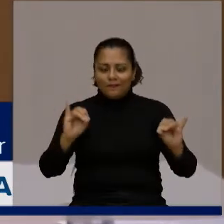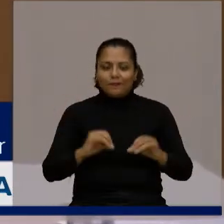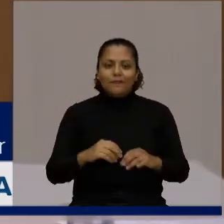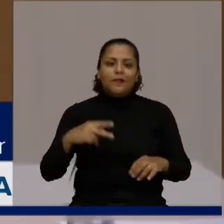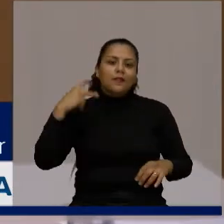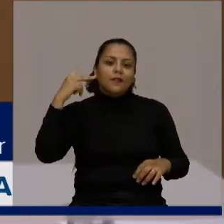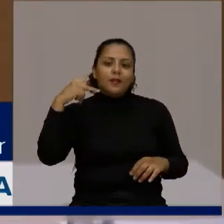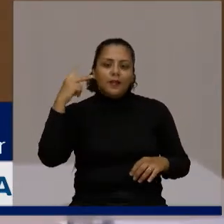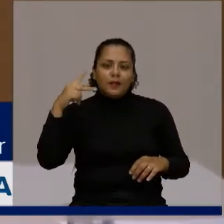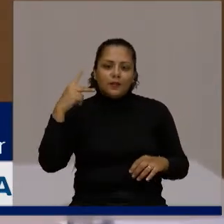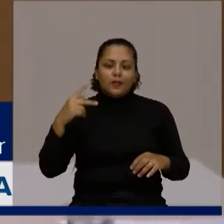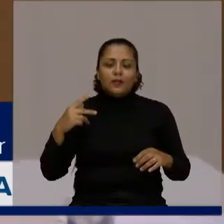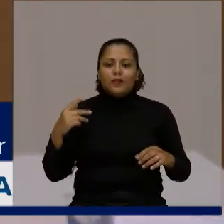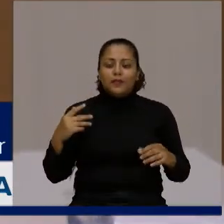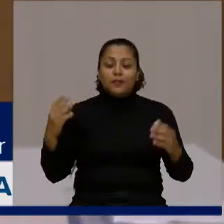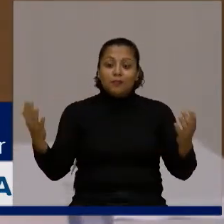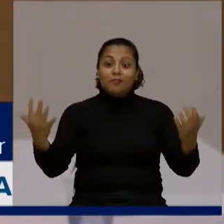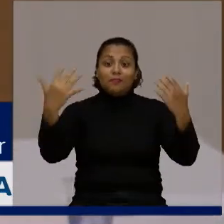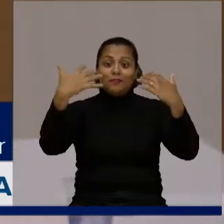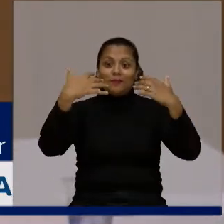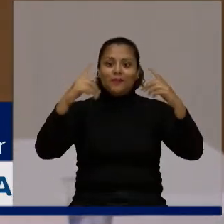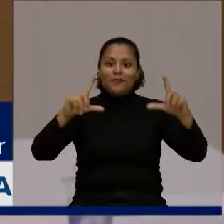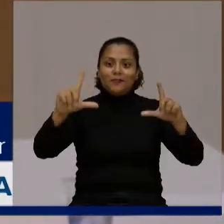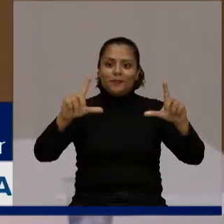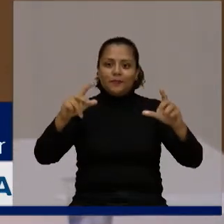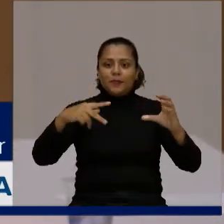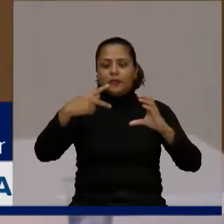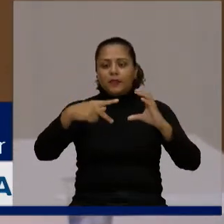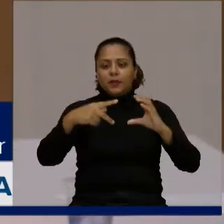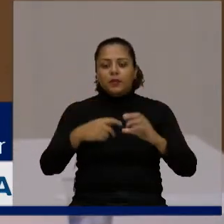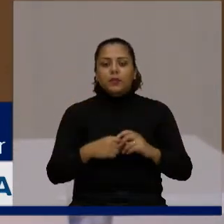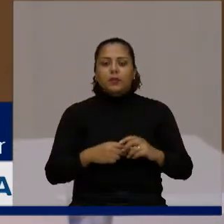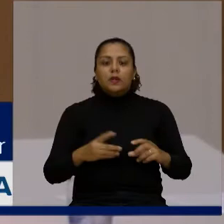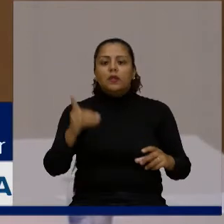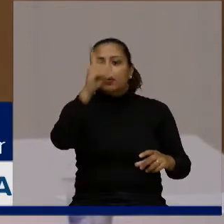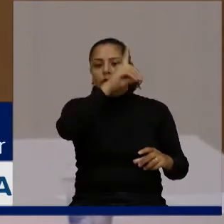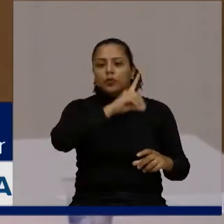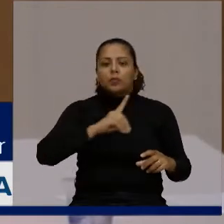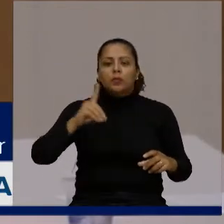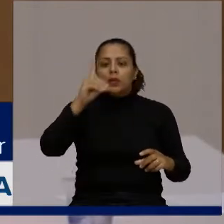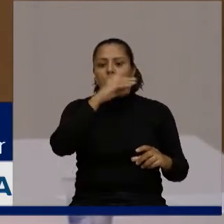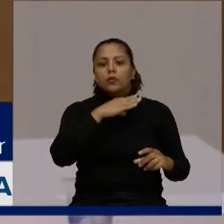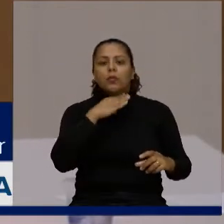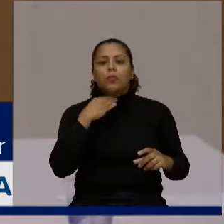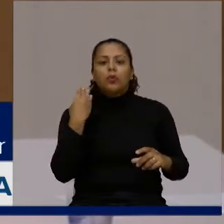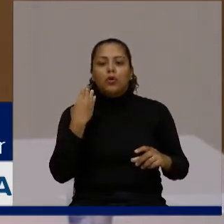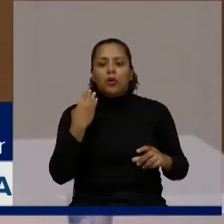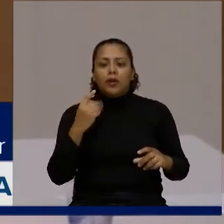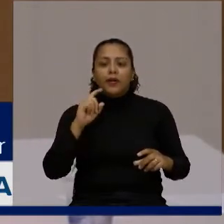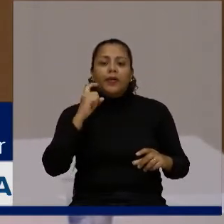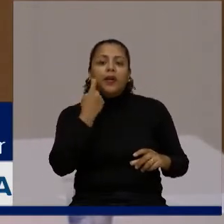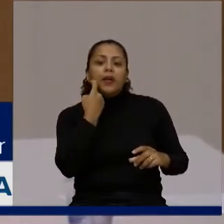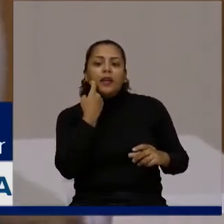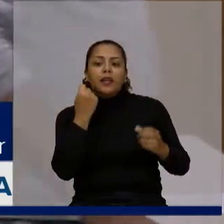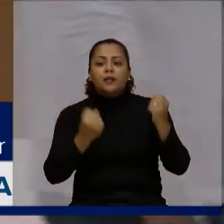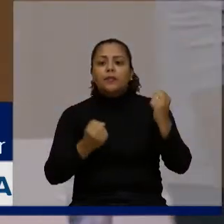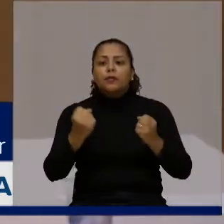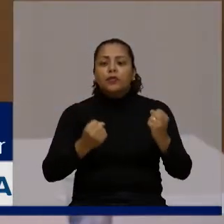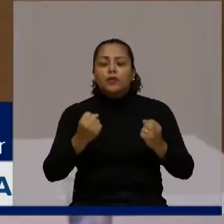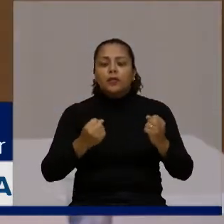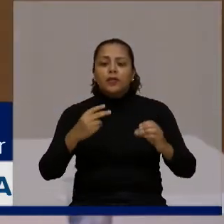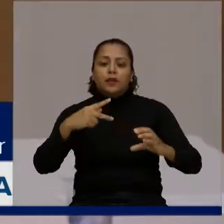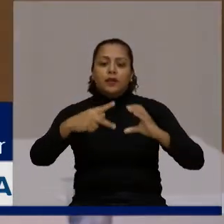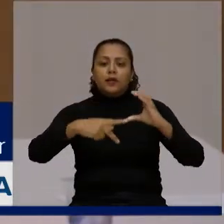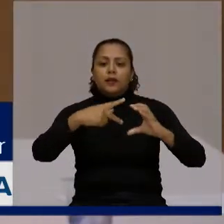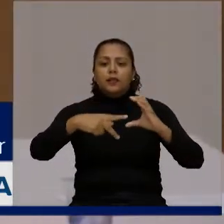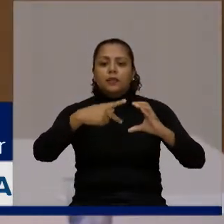da TV Câmara. No domingo, faleceu o ex-motorista da Câmara Municipal, João Bosco Martins. O